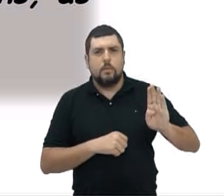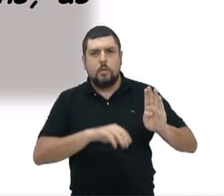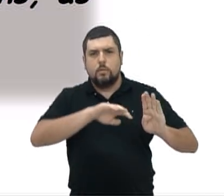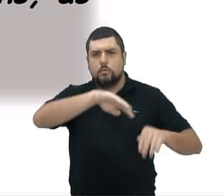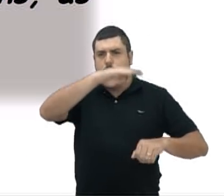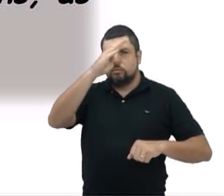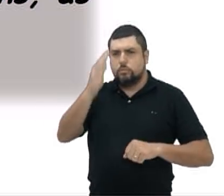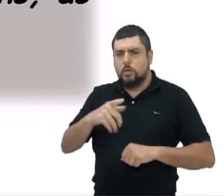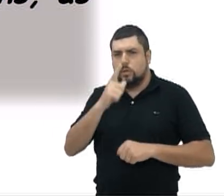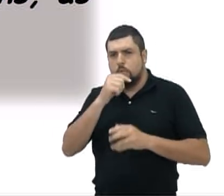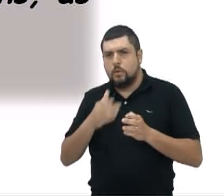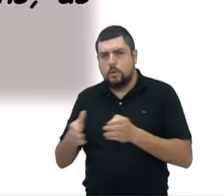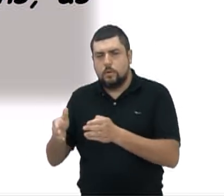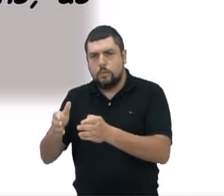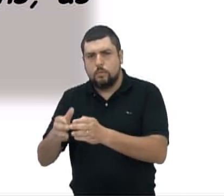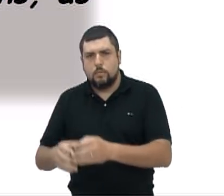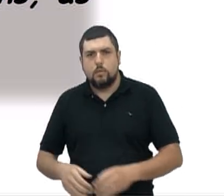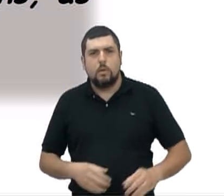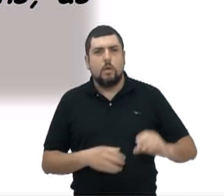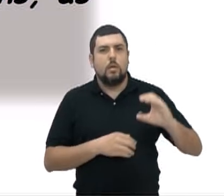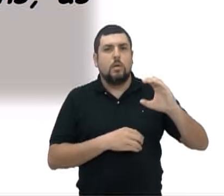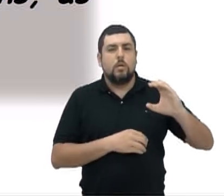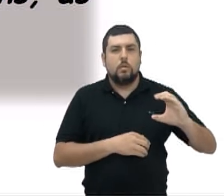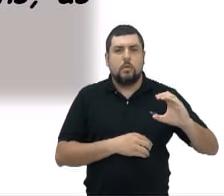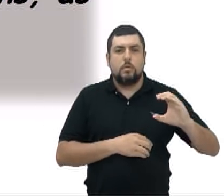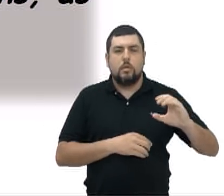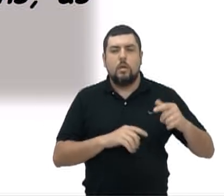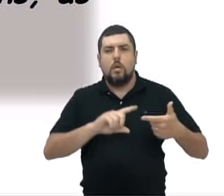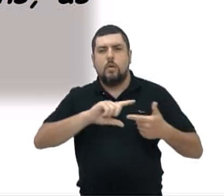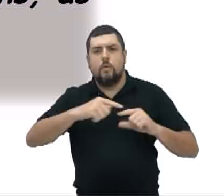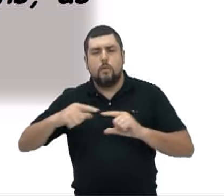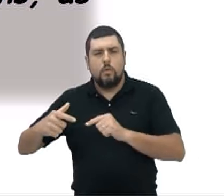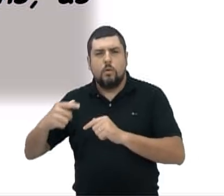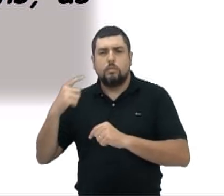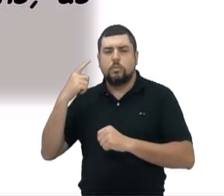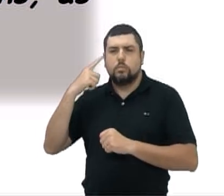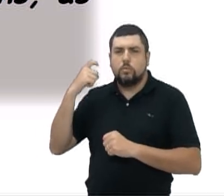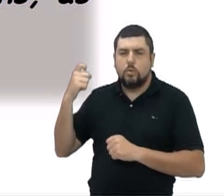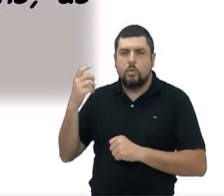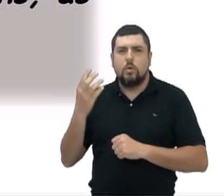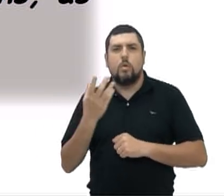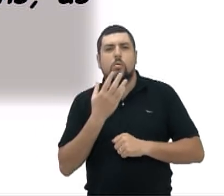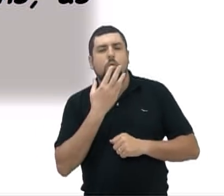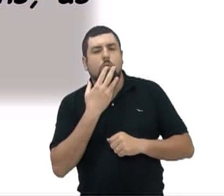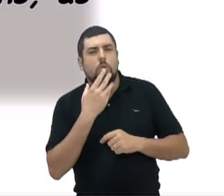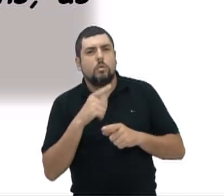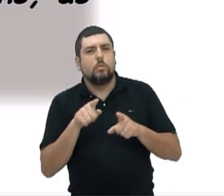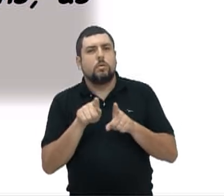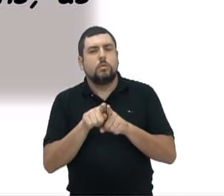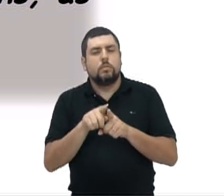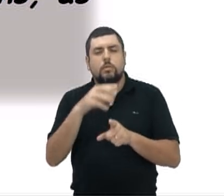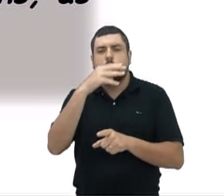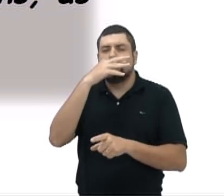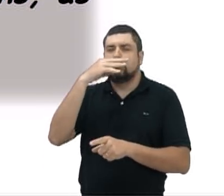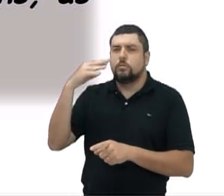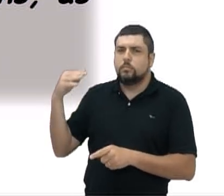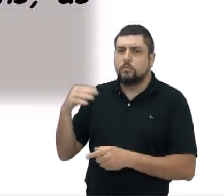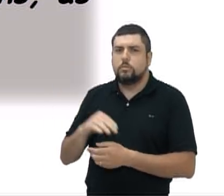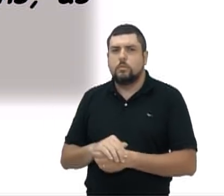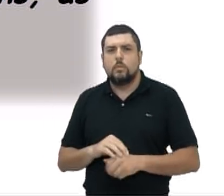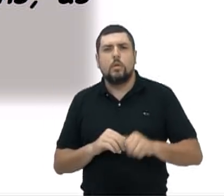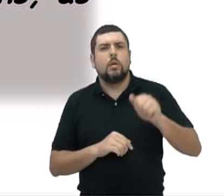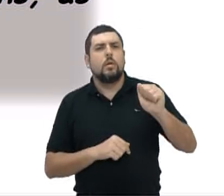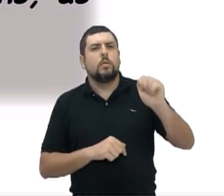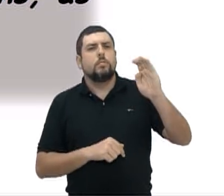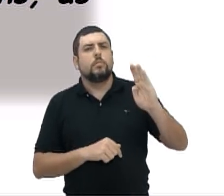C. A geografia considera as formas, os sons, as cores e os odores. Então, letra A,